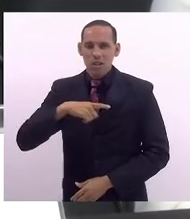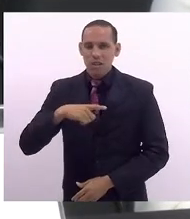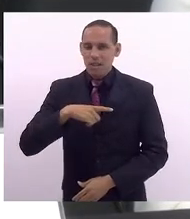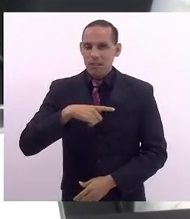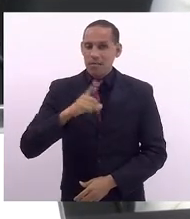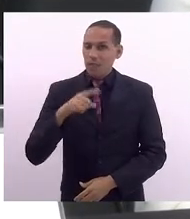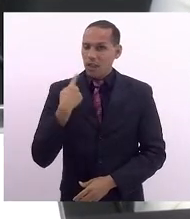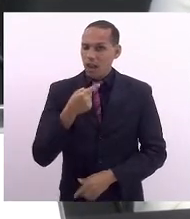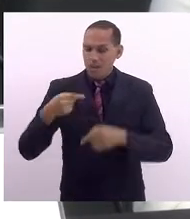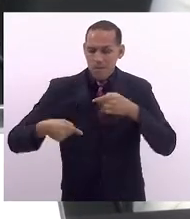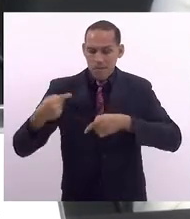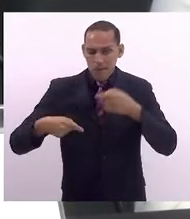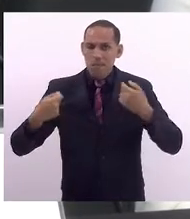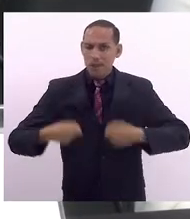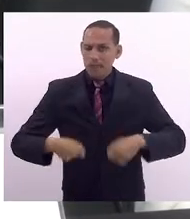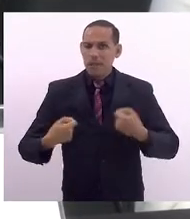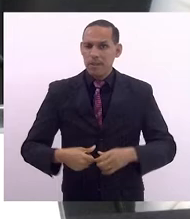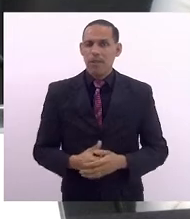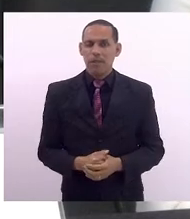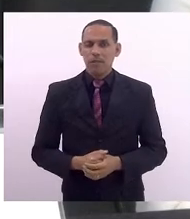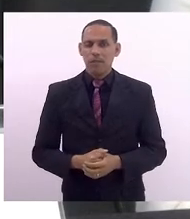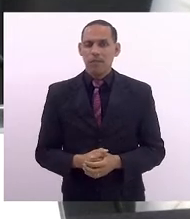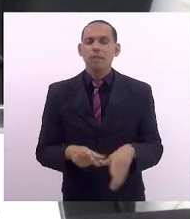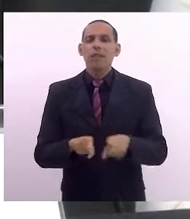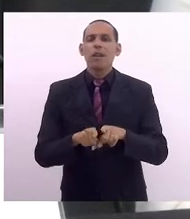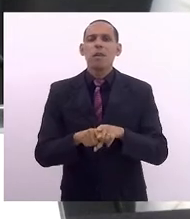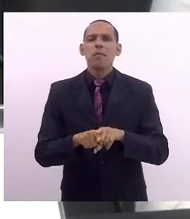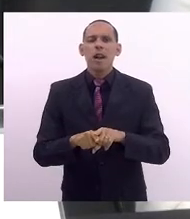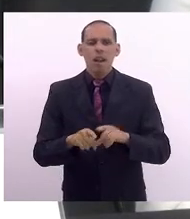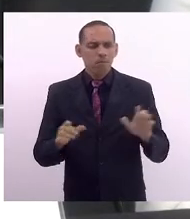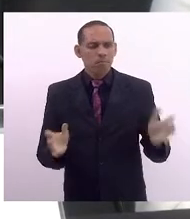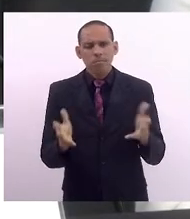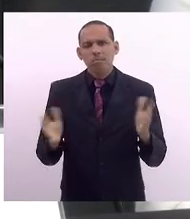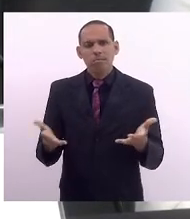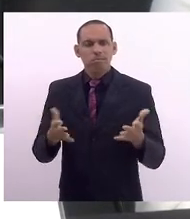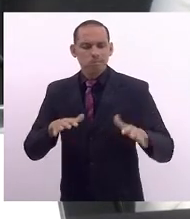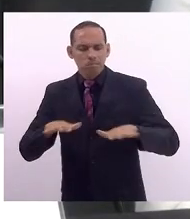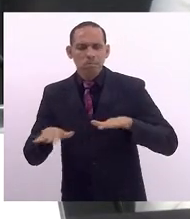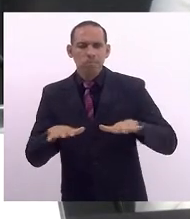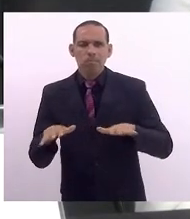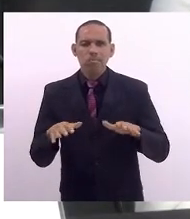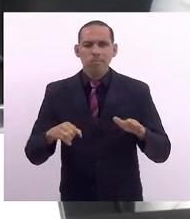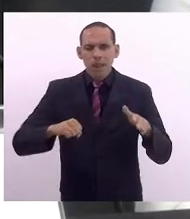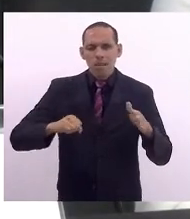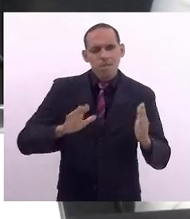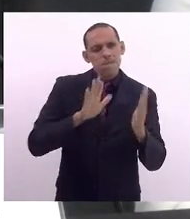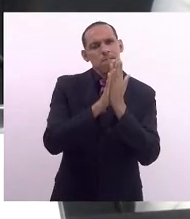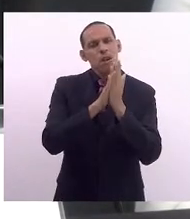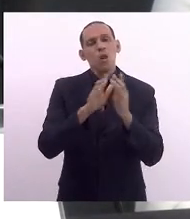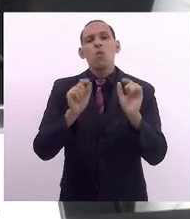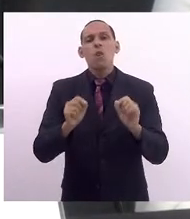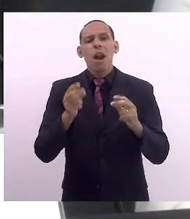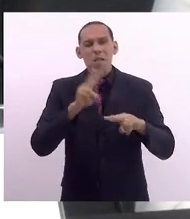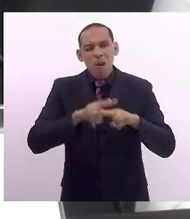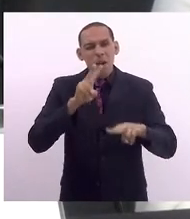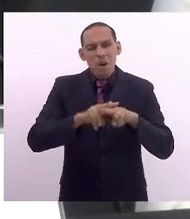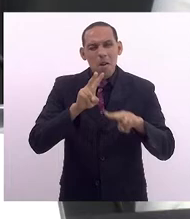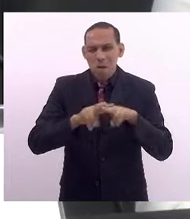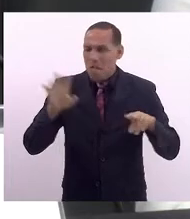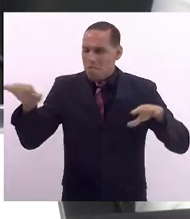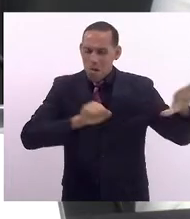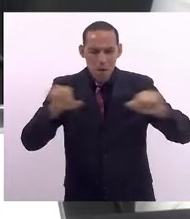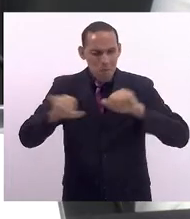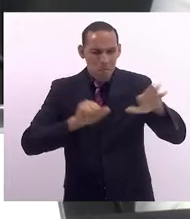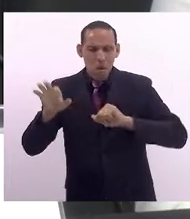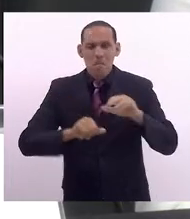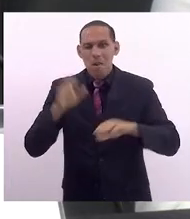gente precisa debater e a gente precisa se mobilizar e enfrentar o encarceramento em massa no Brasil. E, quando eu